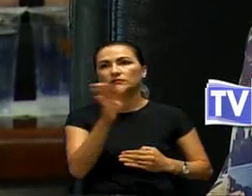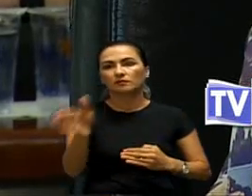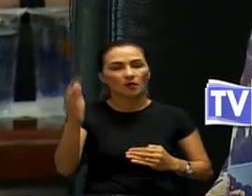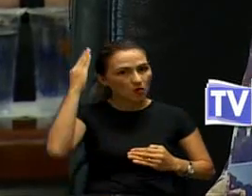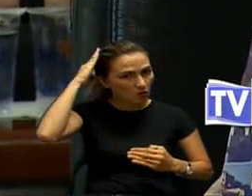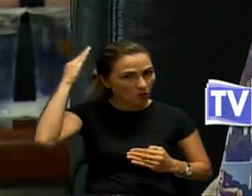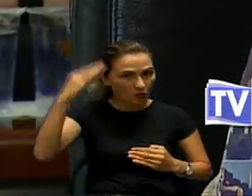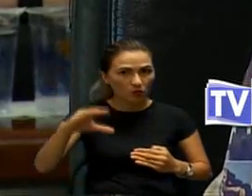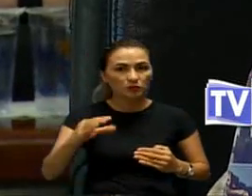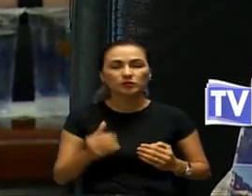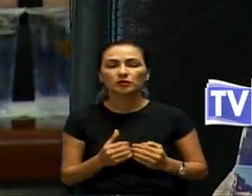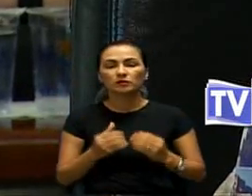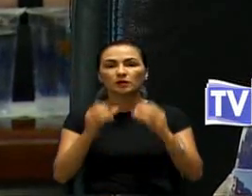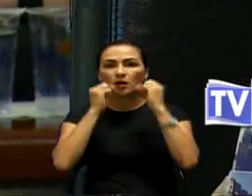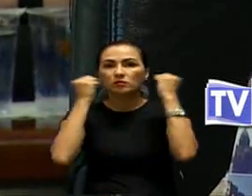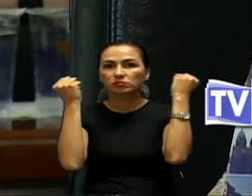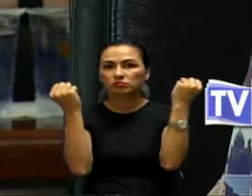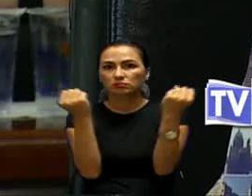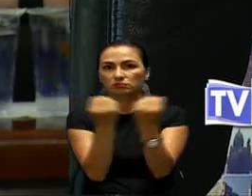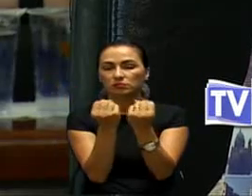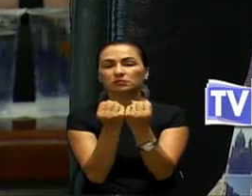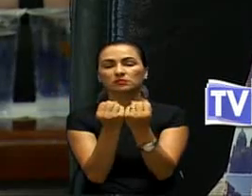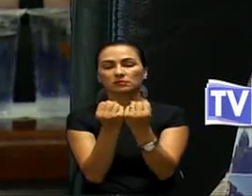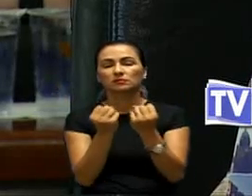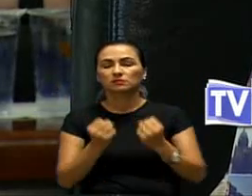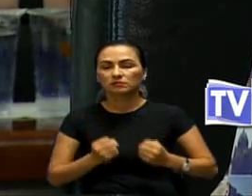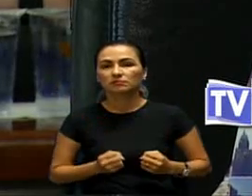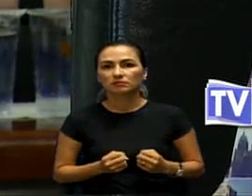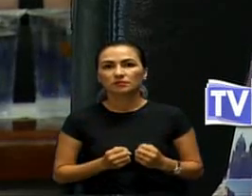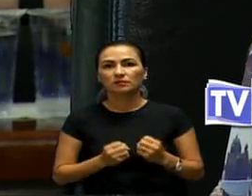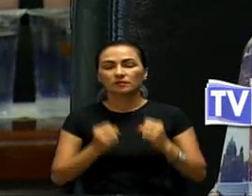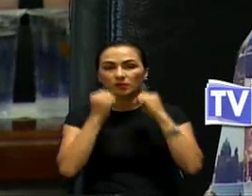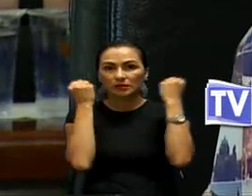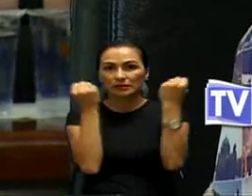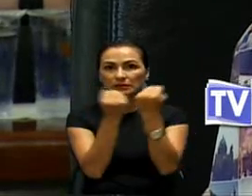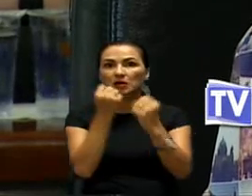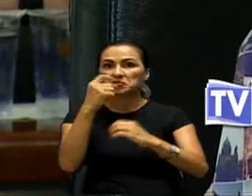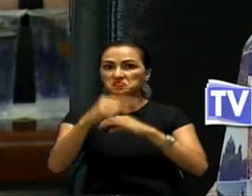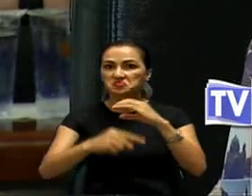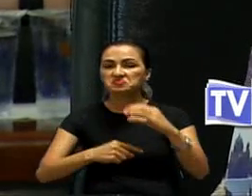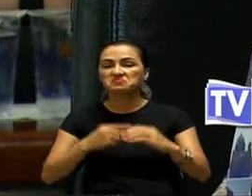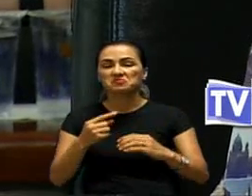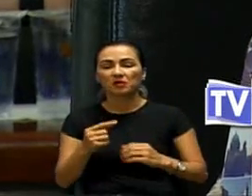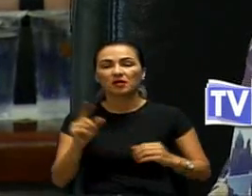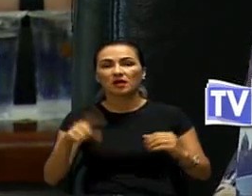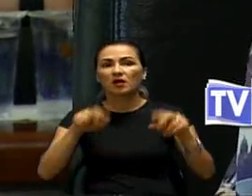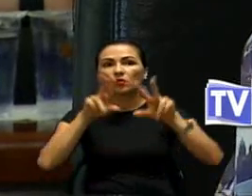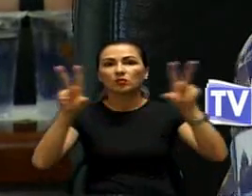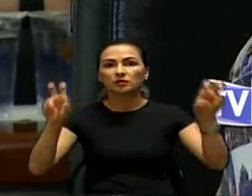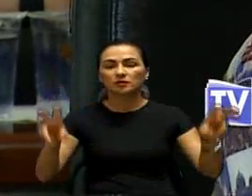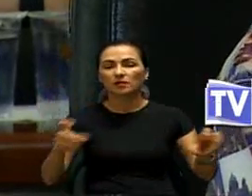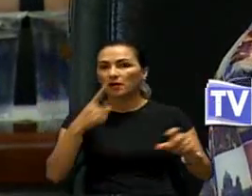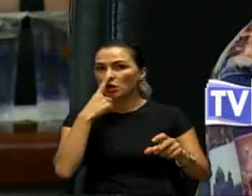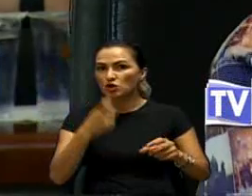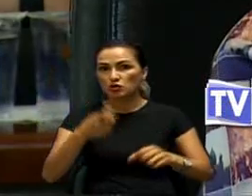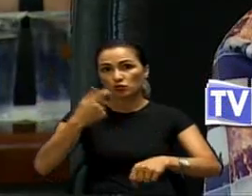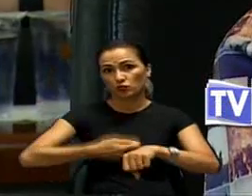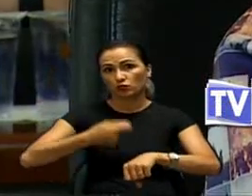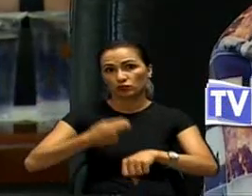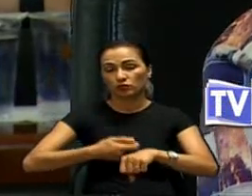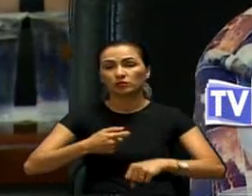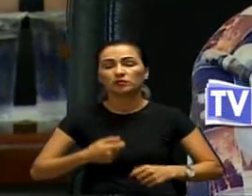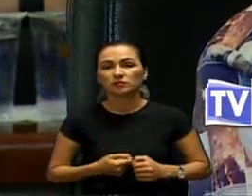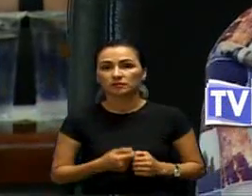seminário internacional, um encontro internacional sobre resíduos sólidos. E lá tinham propostas que vinham do